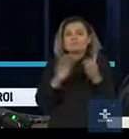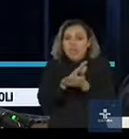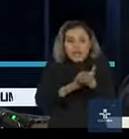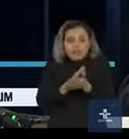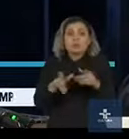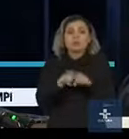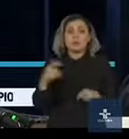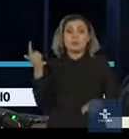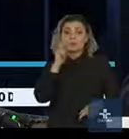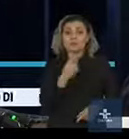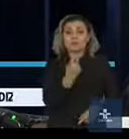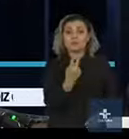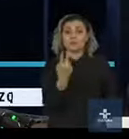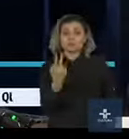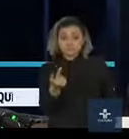até